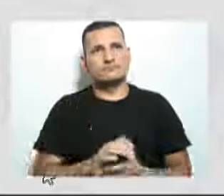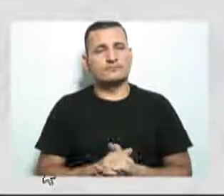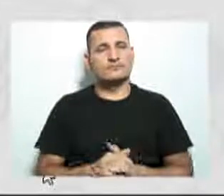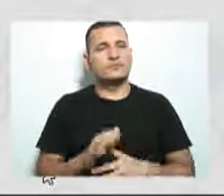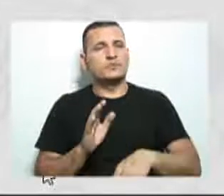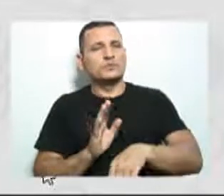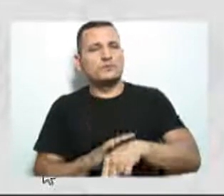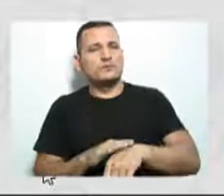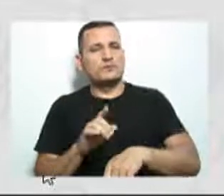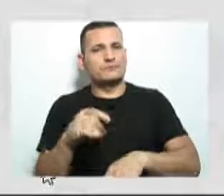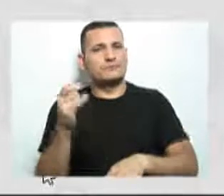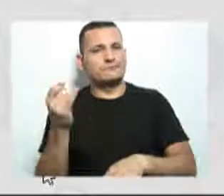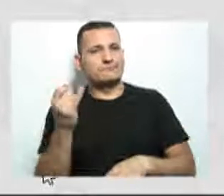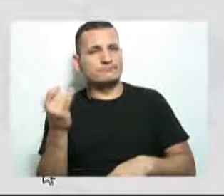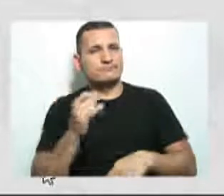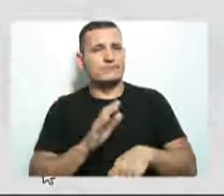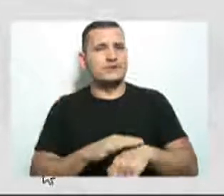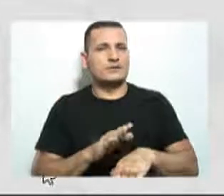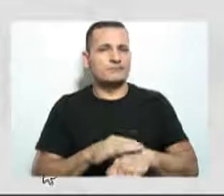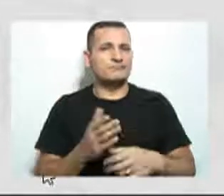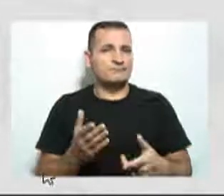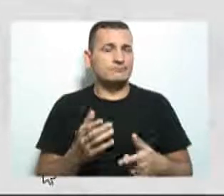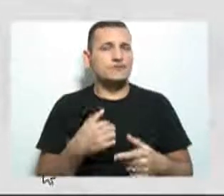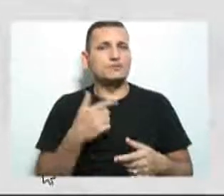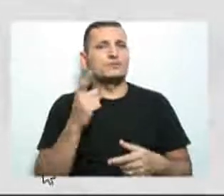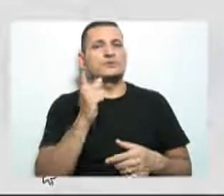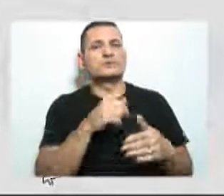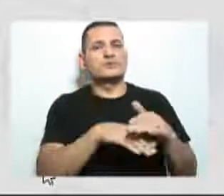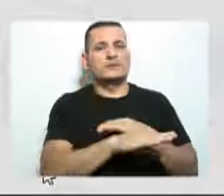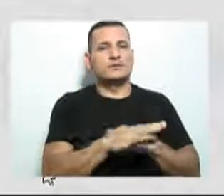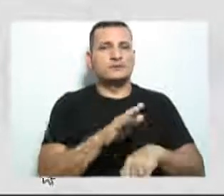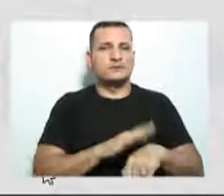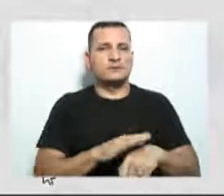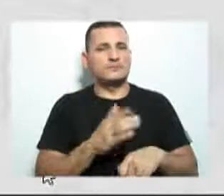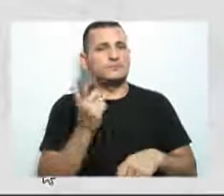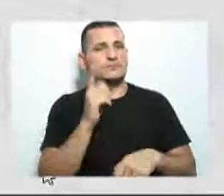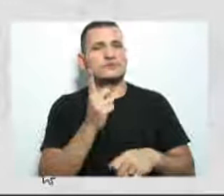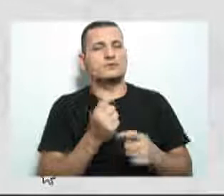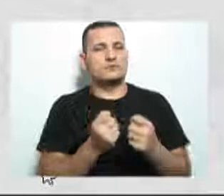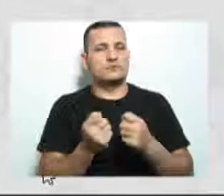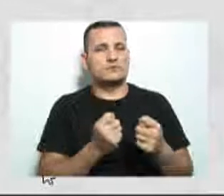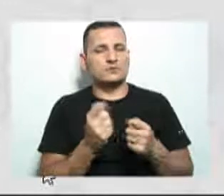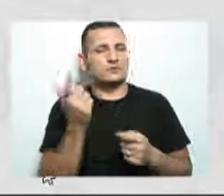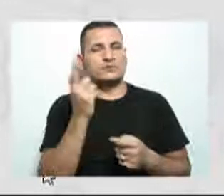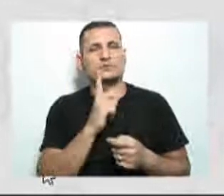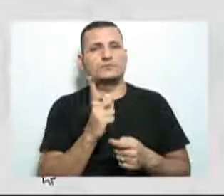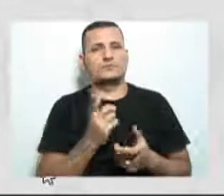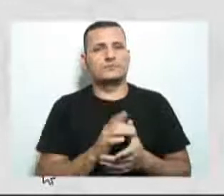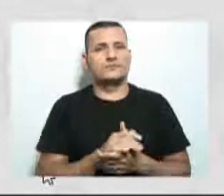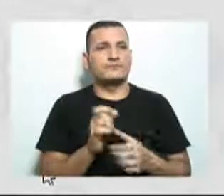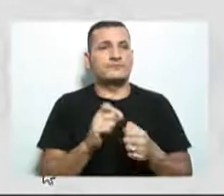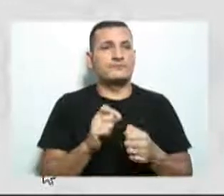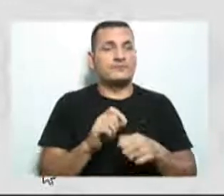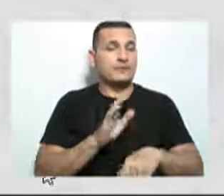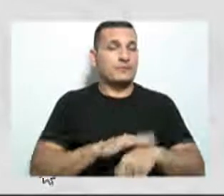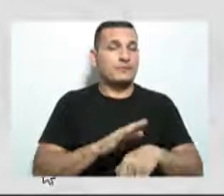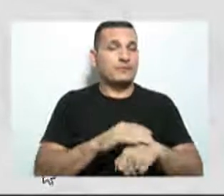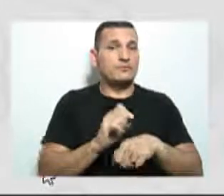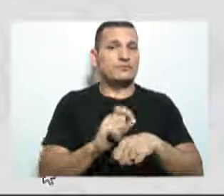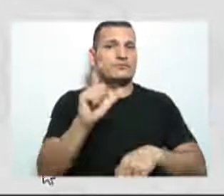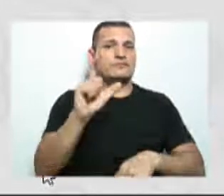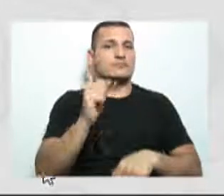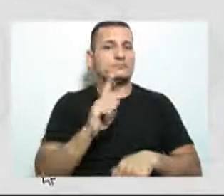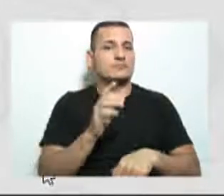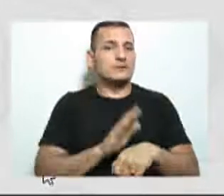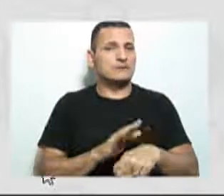muito rara, muito difícil. Nós não conseguimos arquivar, nós não conseguimos economizar, nós não conseguimos realmente fazer ele aumentar. Não, tempo é igual para todo